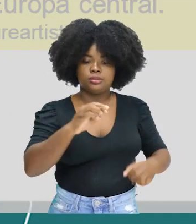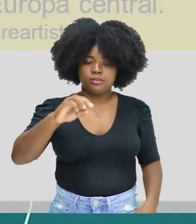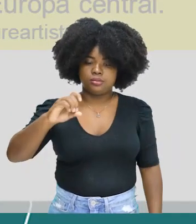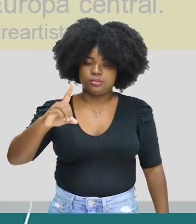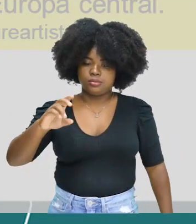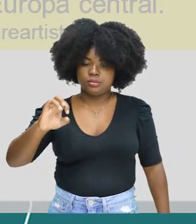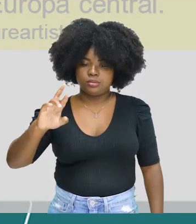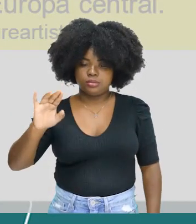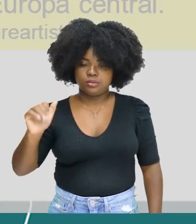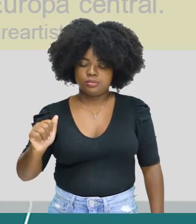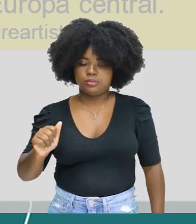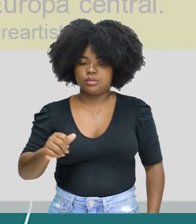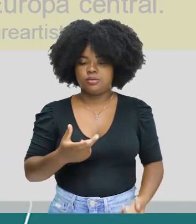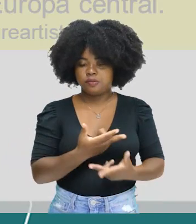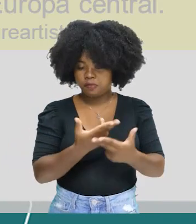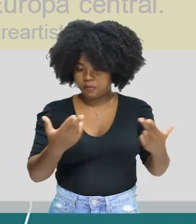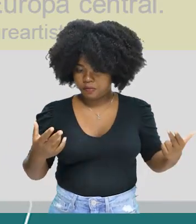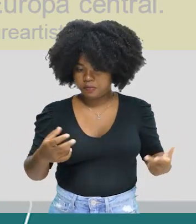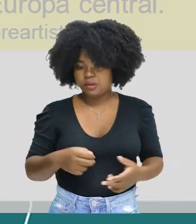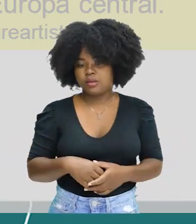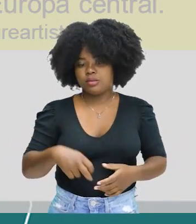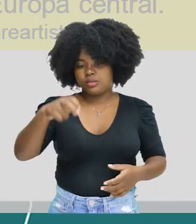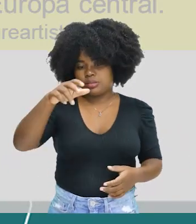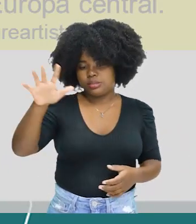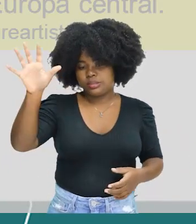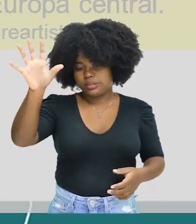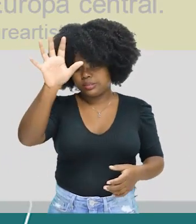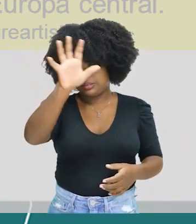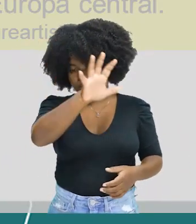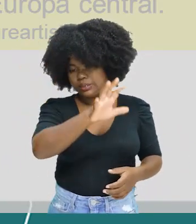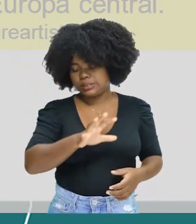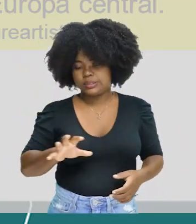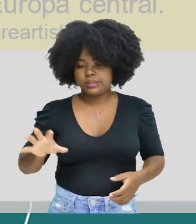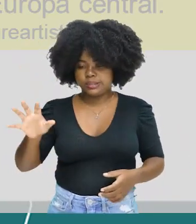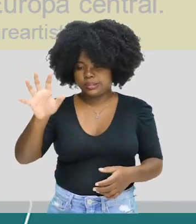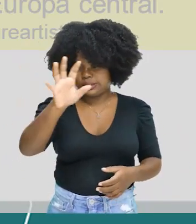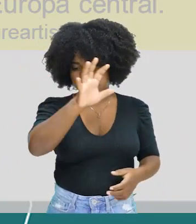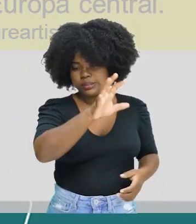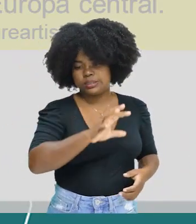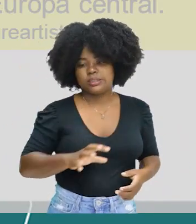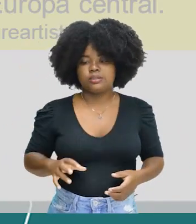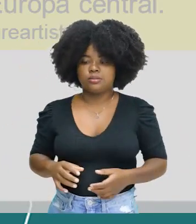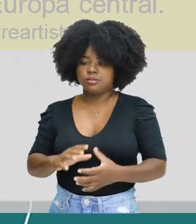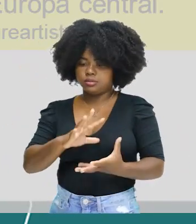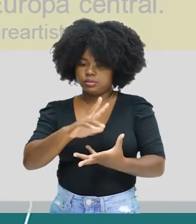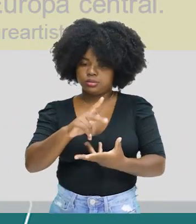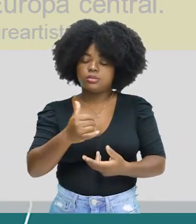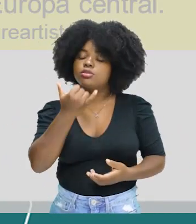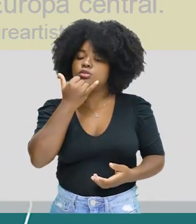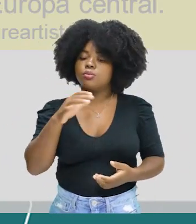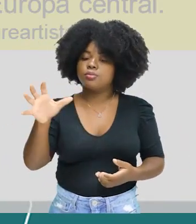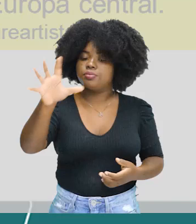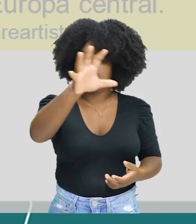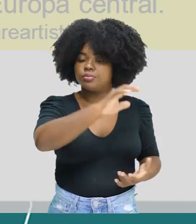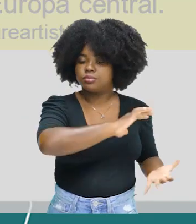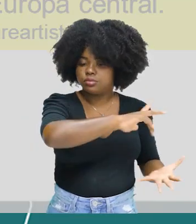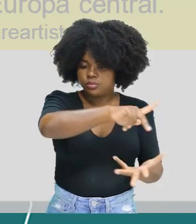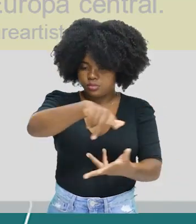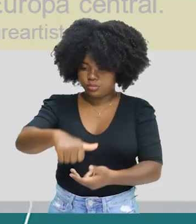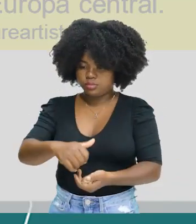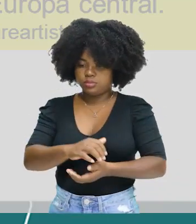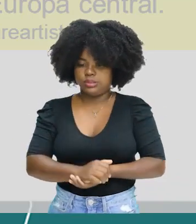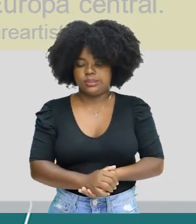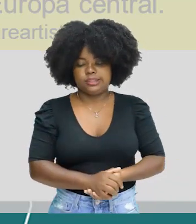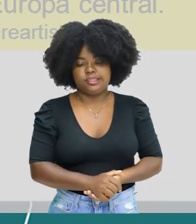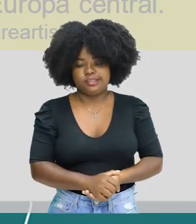madeira feita em várias regiões do mundo. Eu achei essa escultura fantástica. Ele foi italiano até montar a escultura toda.